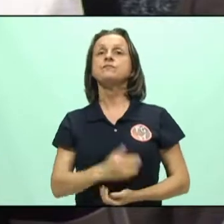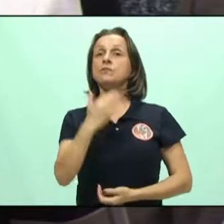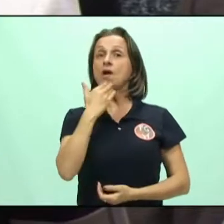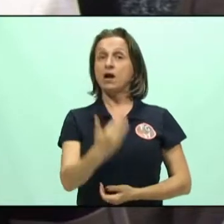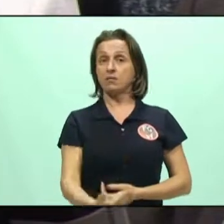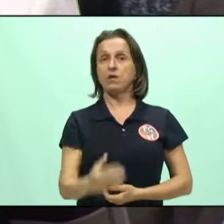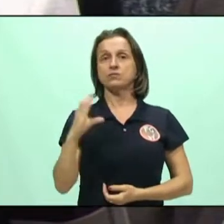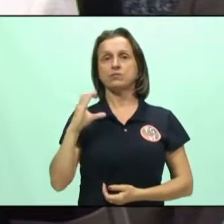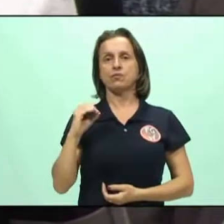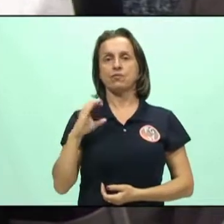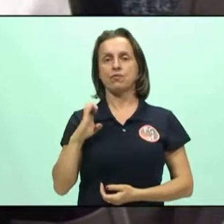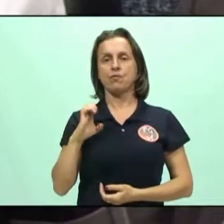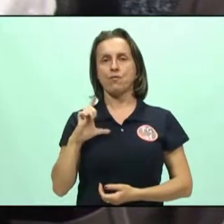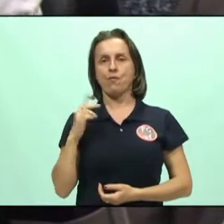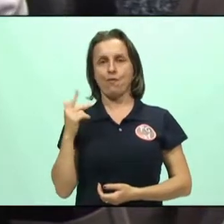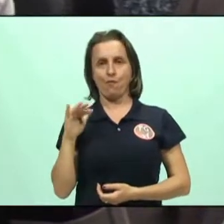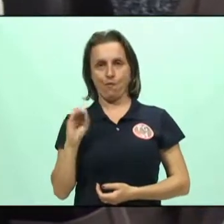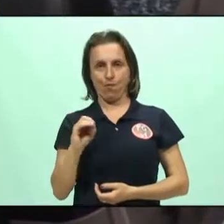Robson